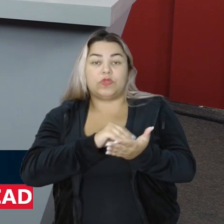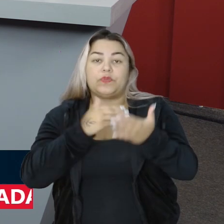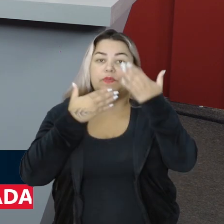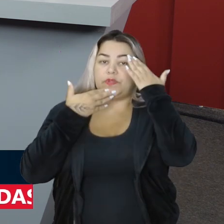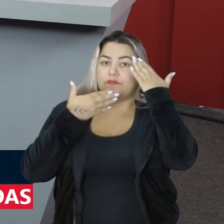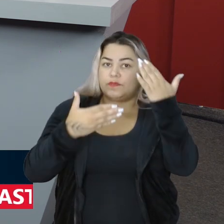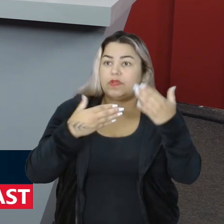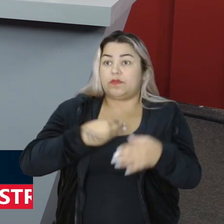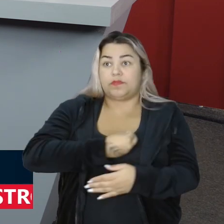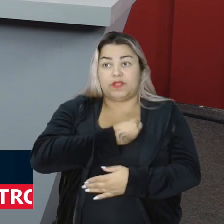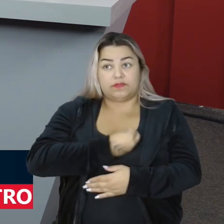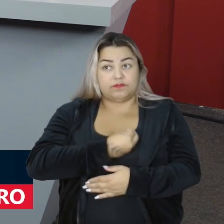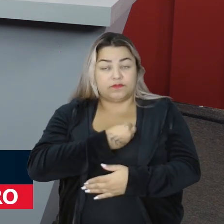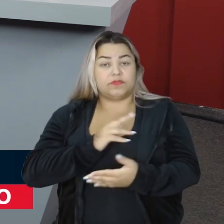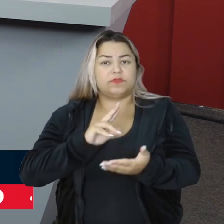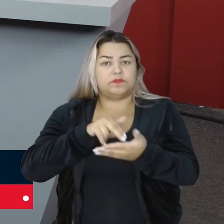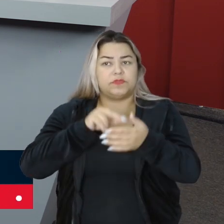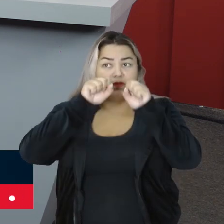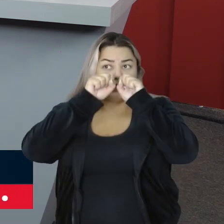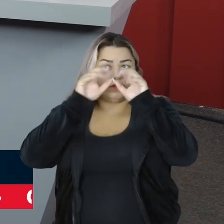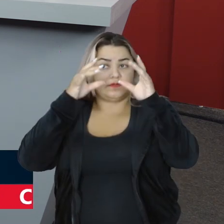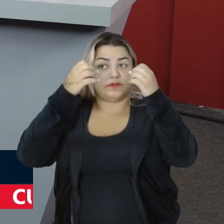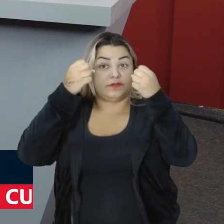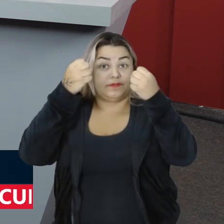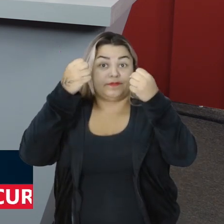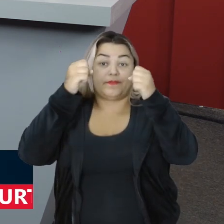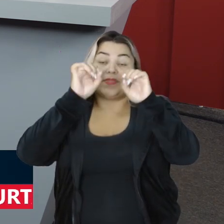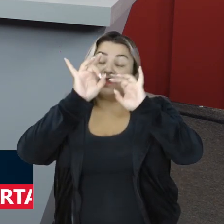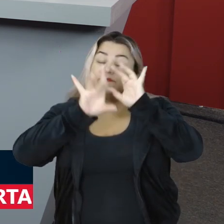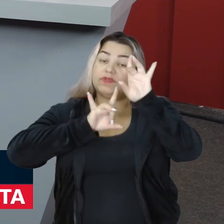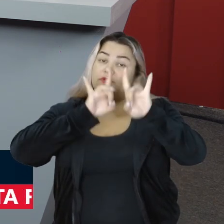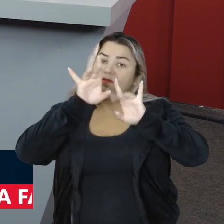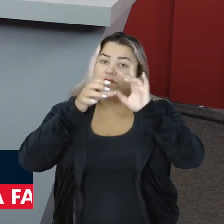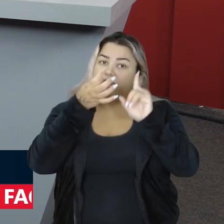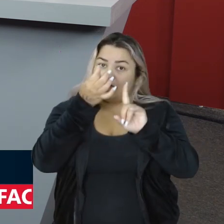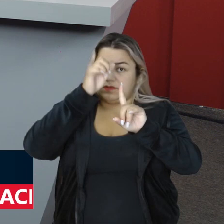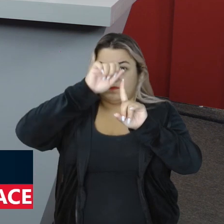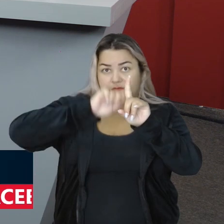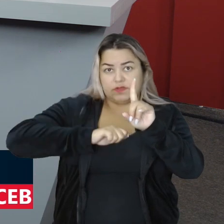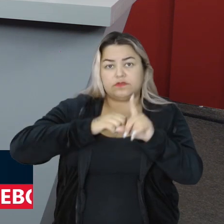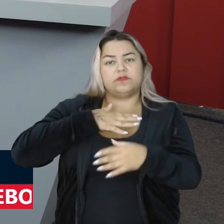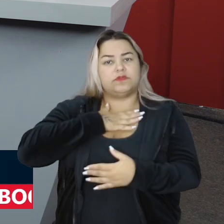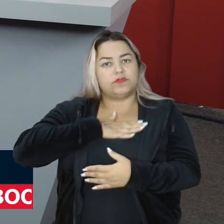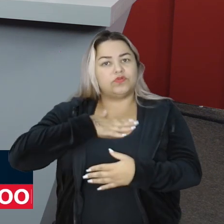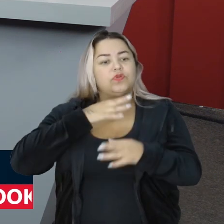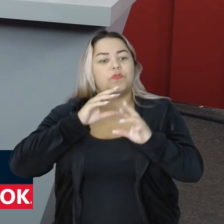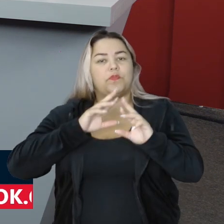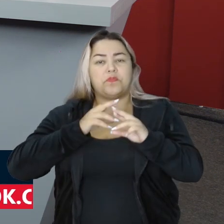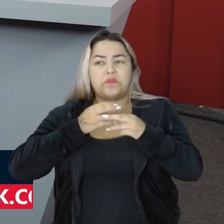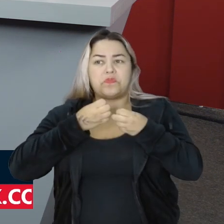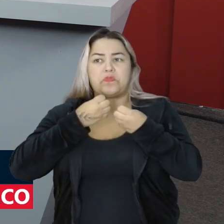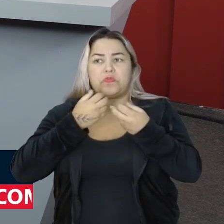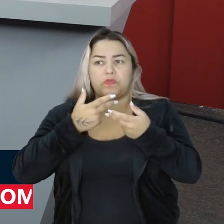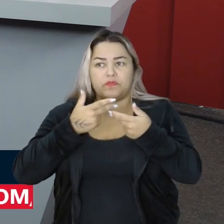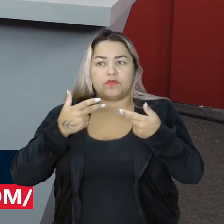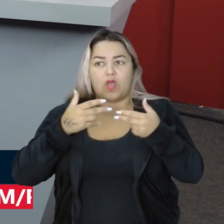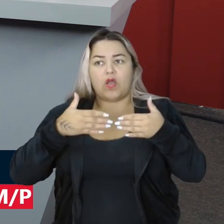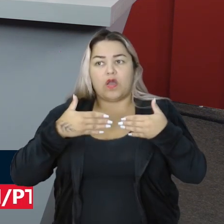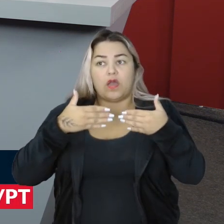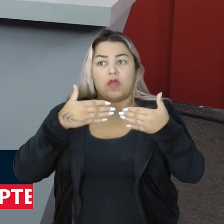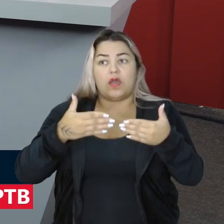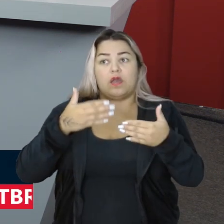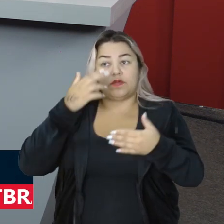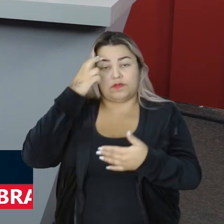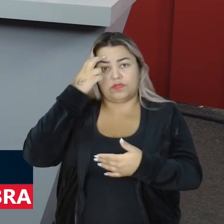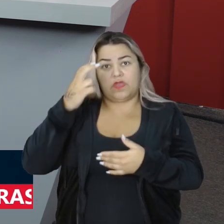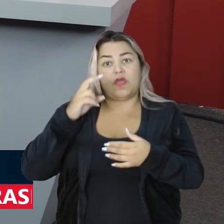participação aqui, os esclarecimentos nesse especial aí dos 6 meses do presidente Lula. A gente deseja muito sucesso ao Ministério da Cultura. Viva a